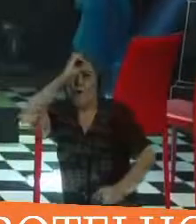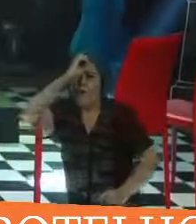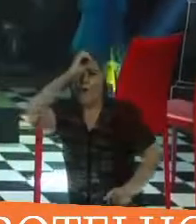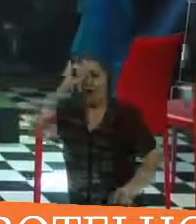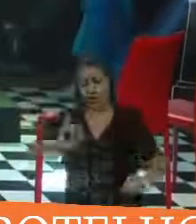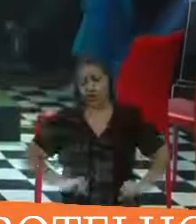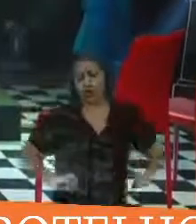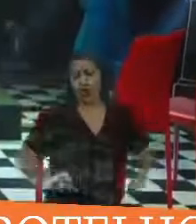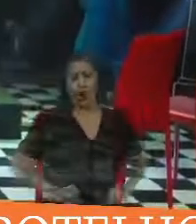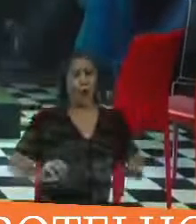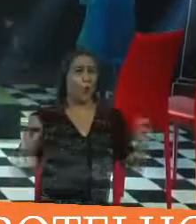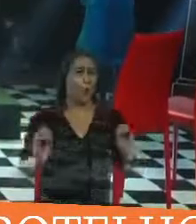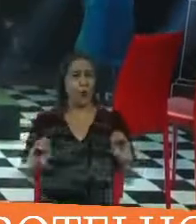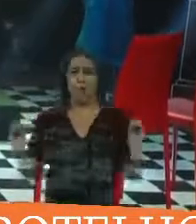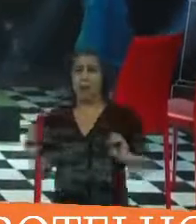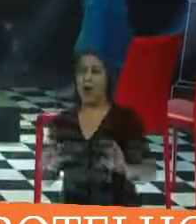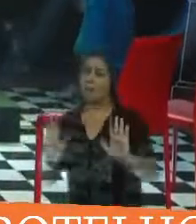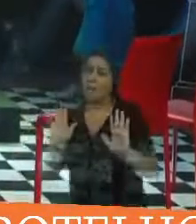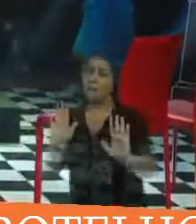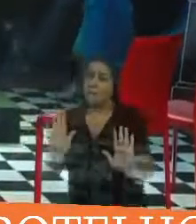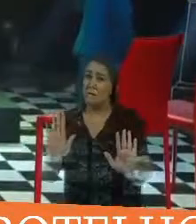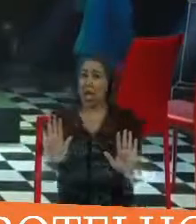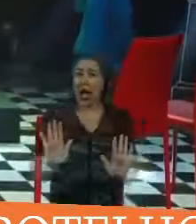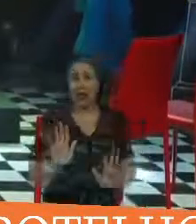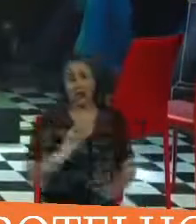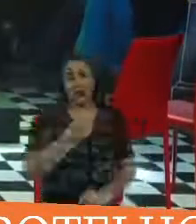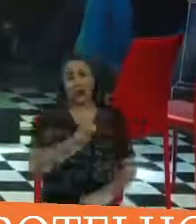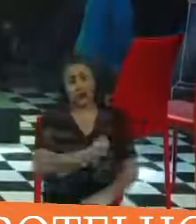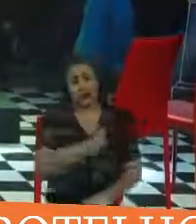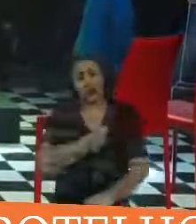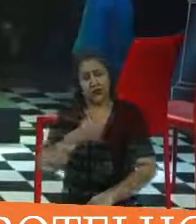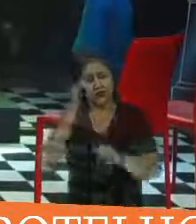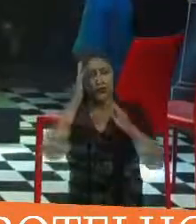não sofreu. Porém, a gente vive a